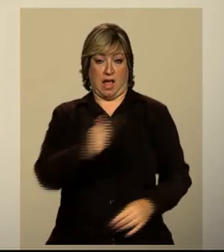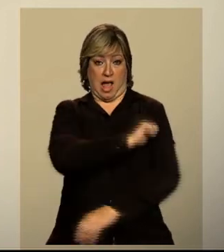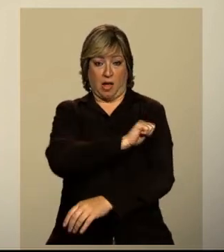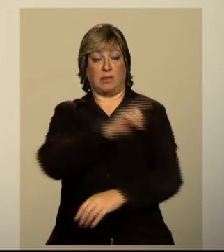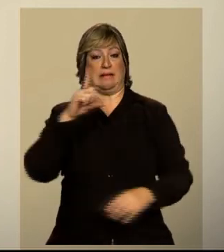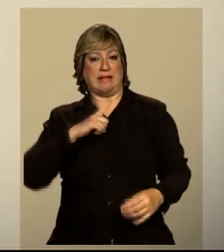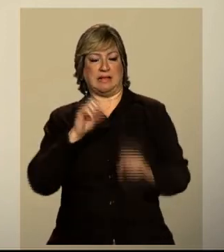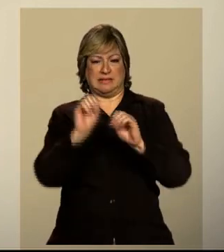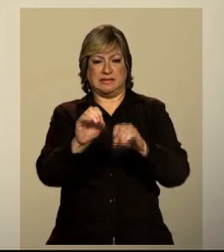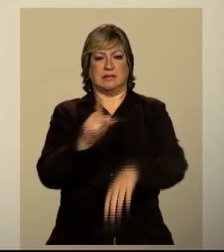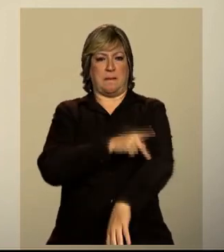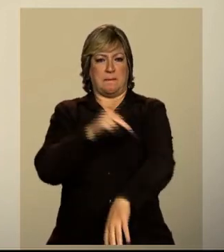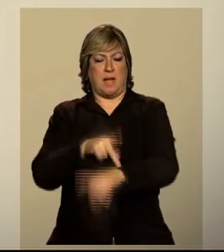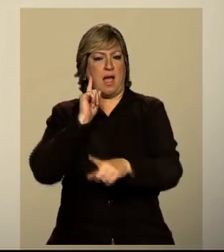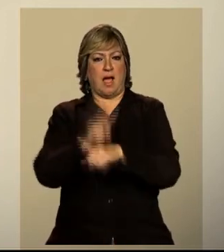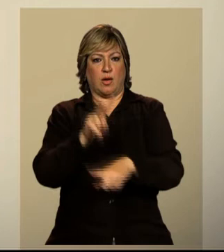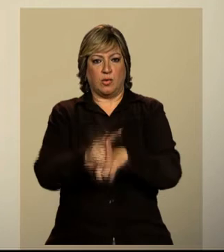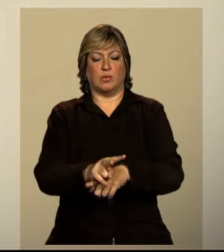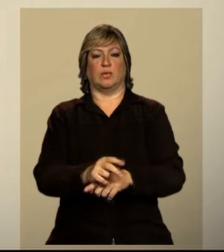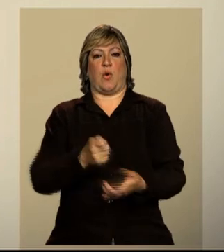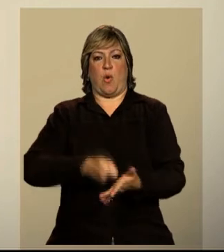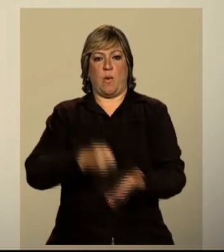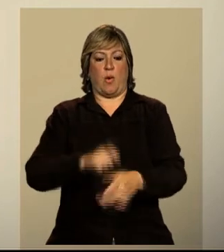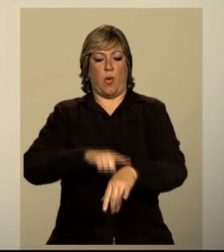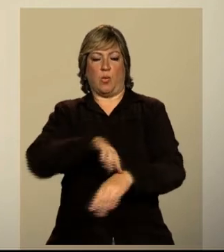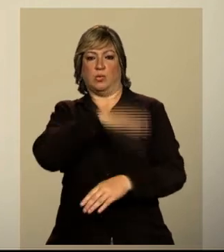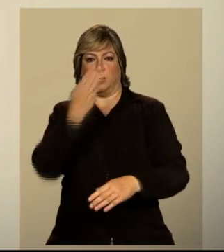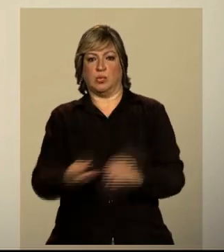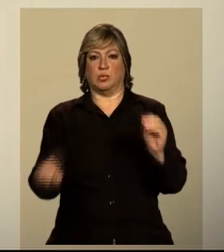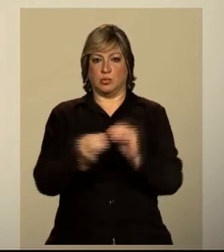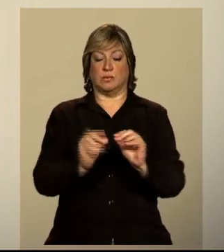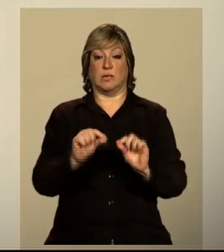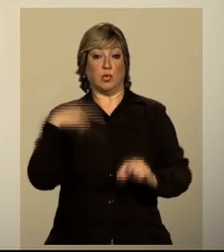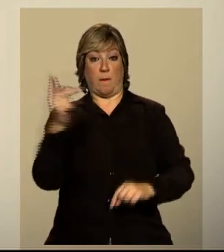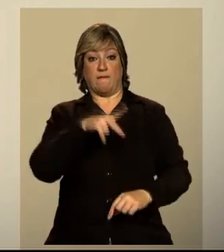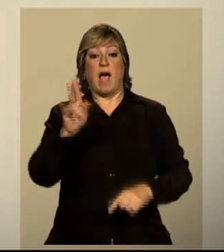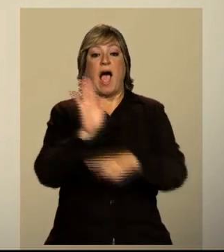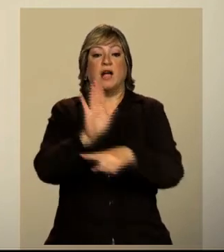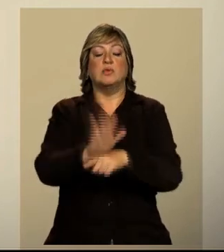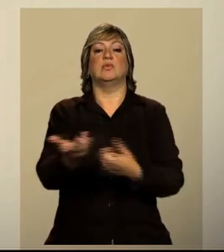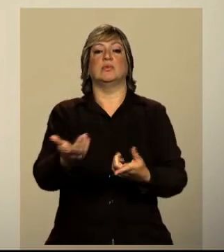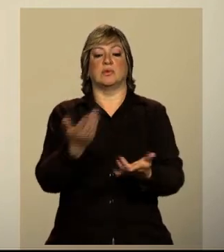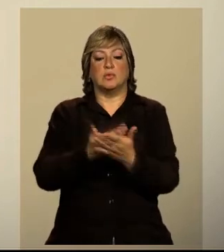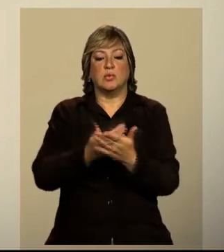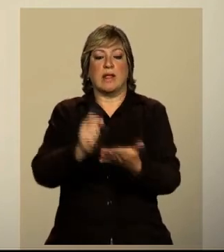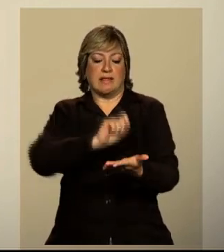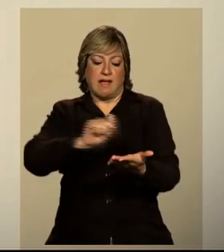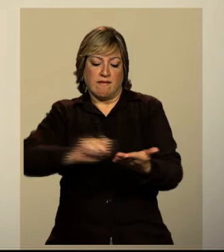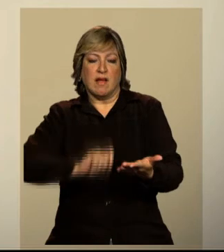obrigatório no turno complementar das aulas os professores ajudam nas tarefas